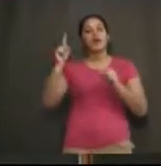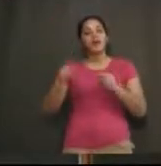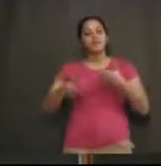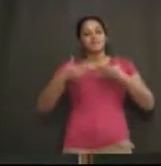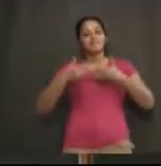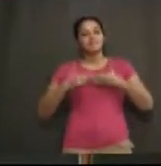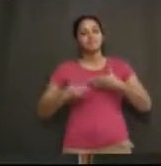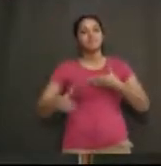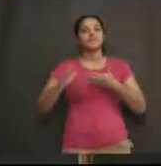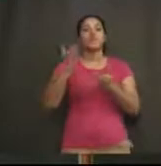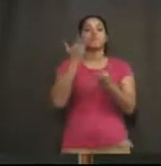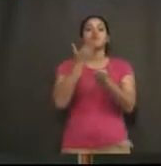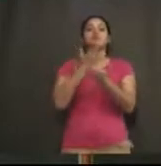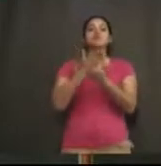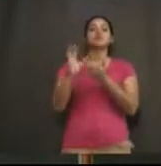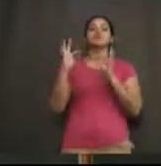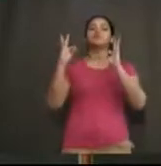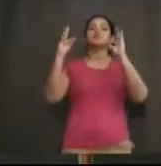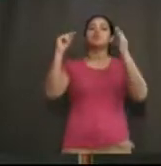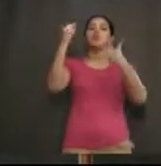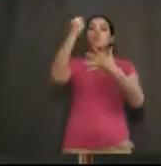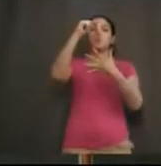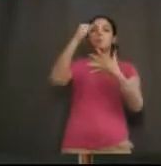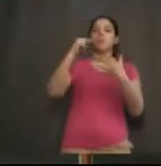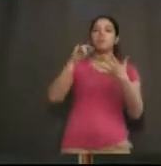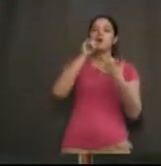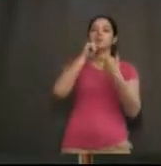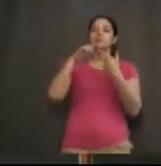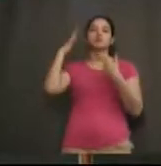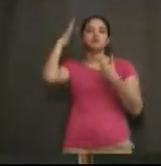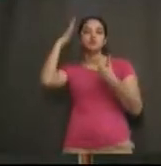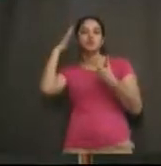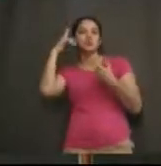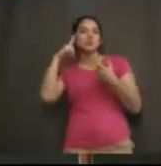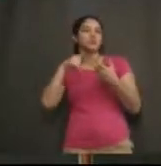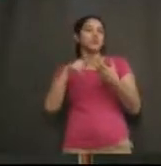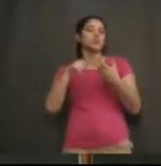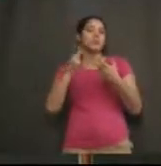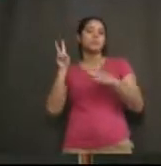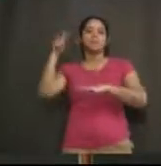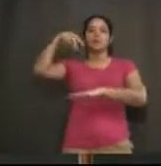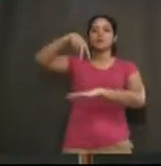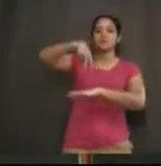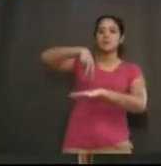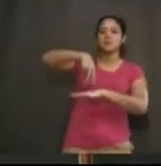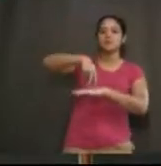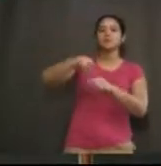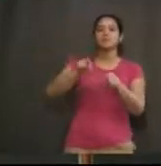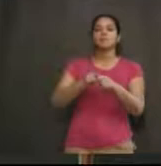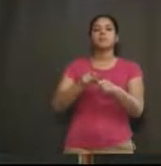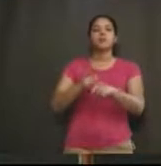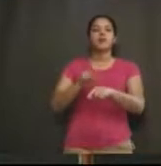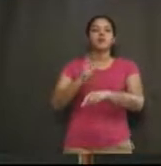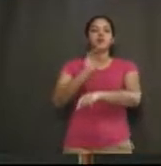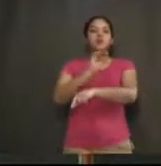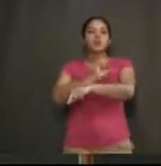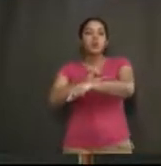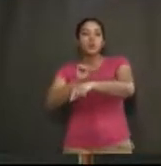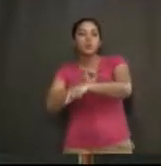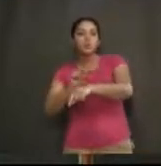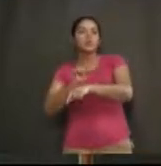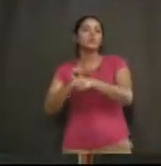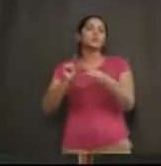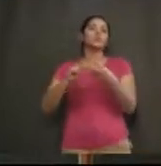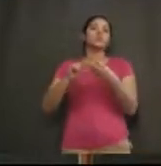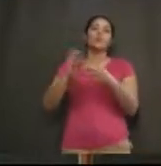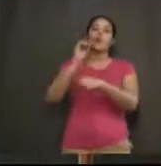iniciar as atividades, as plenárias, as comunicações orais, os minicursos, entre várias atividades que vamos